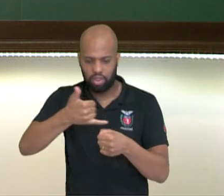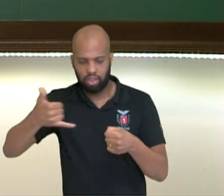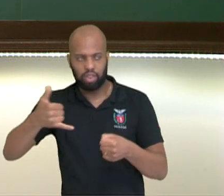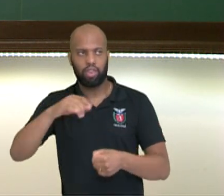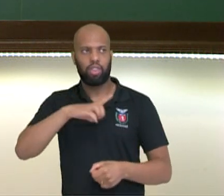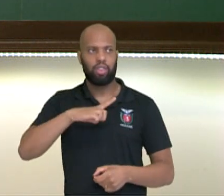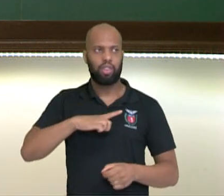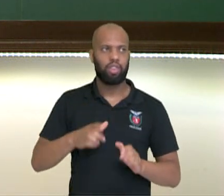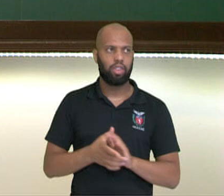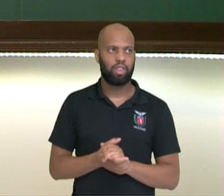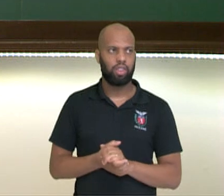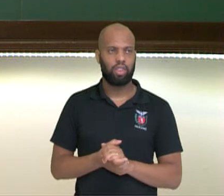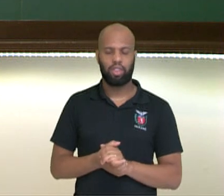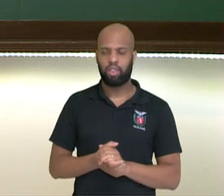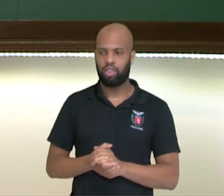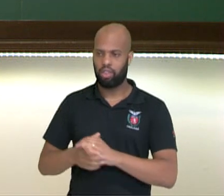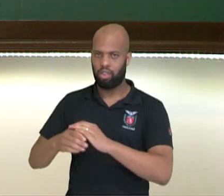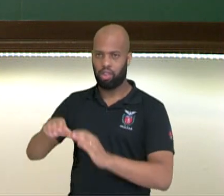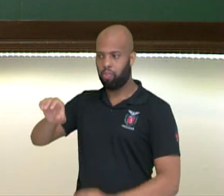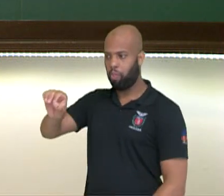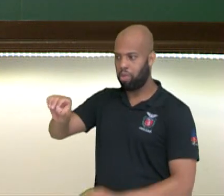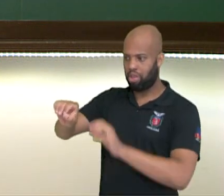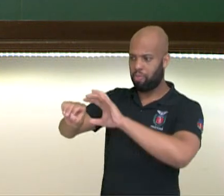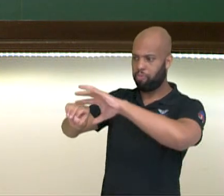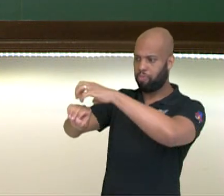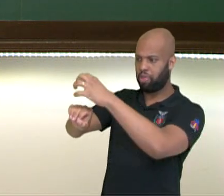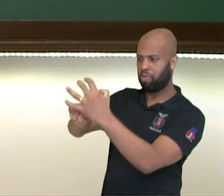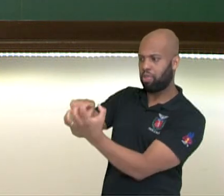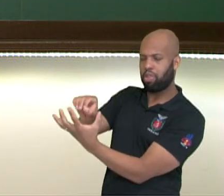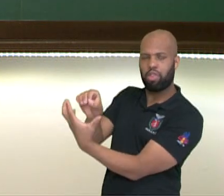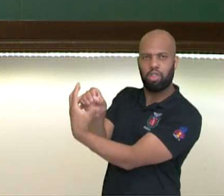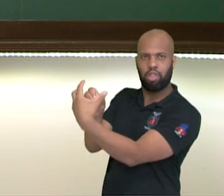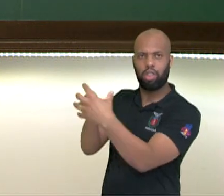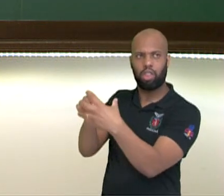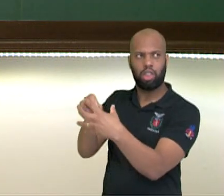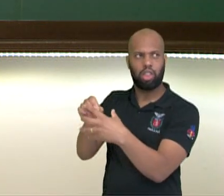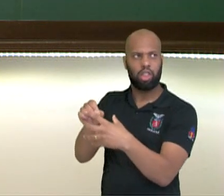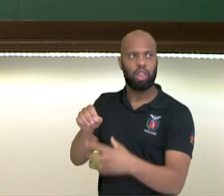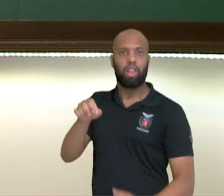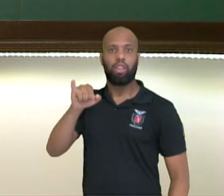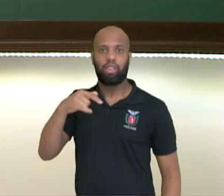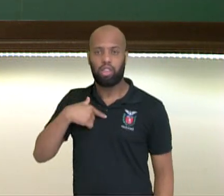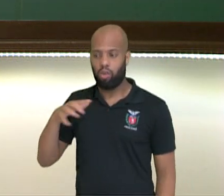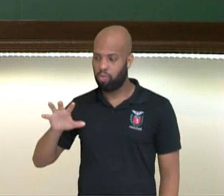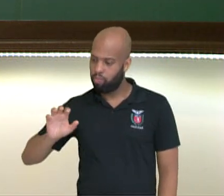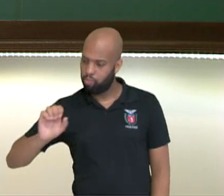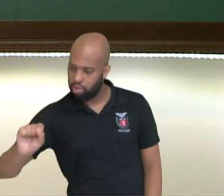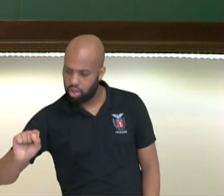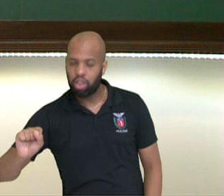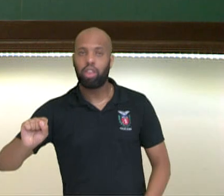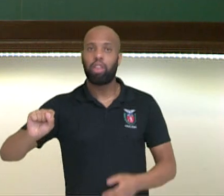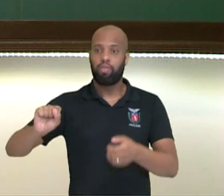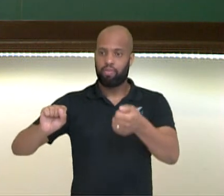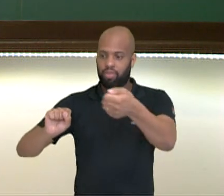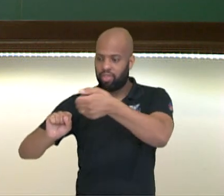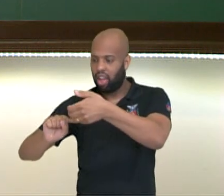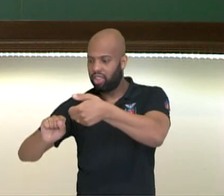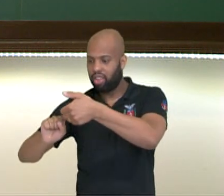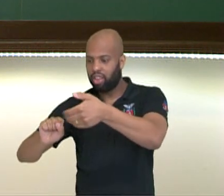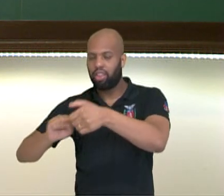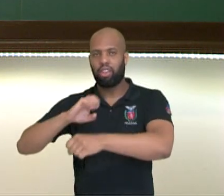esferinha, como eu embrulhei ela com alumínio, tal, e eu posso até passar a mão, ela fica neutra rapidamente, enquanto o